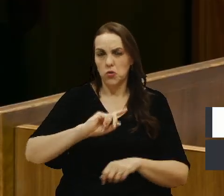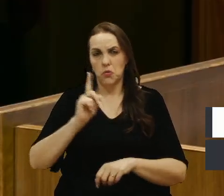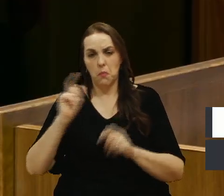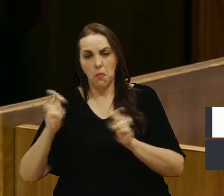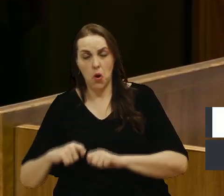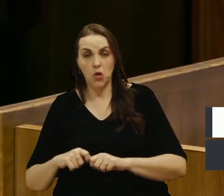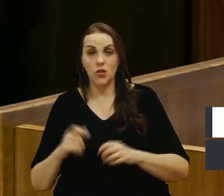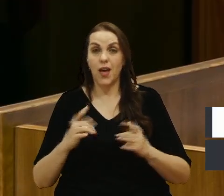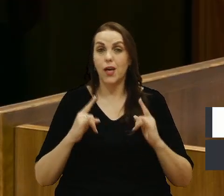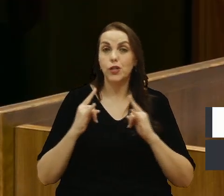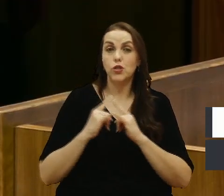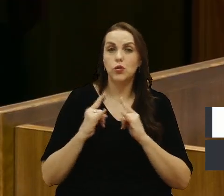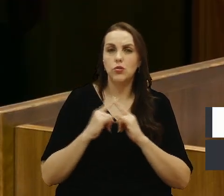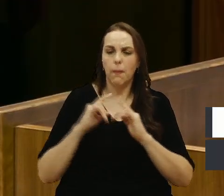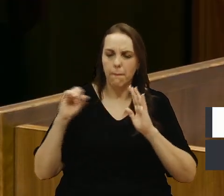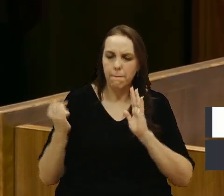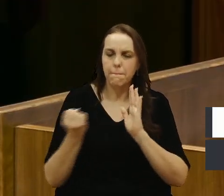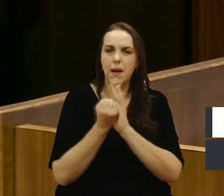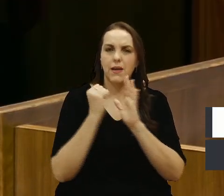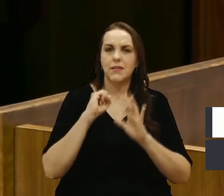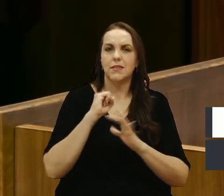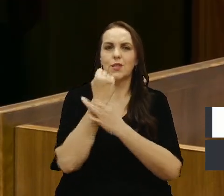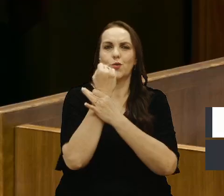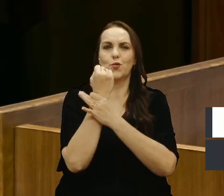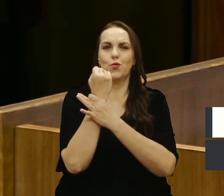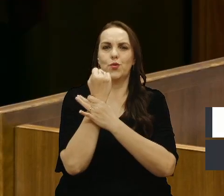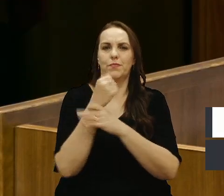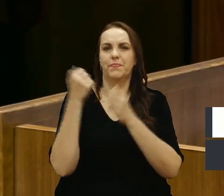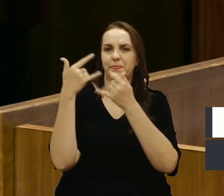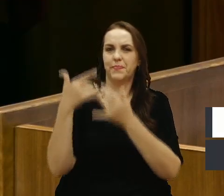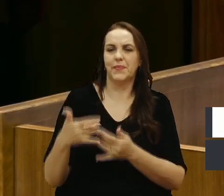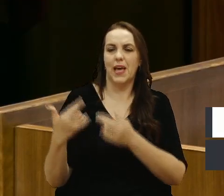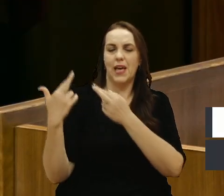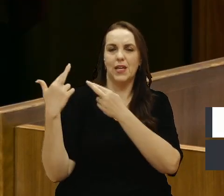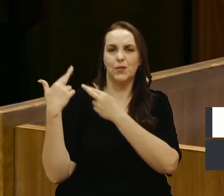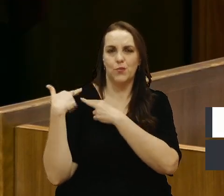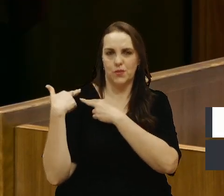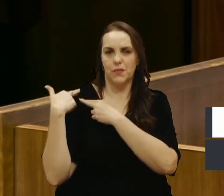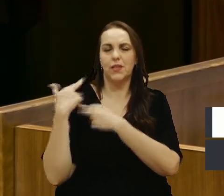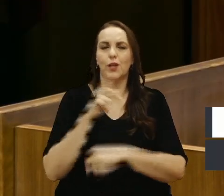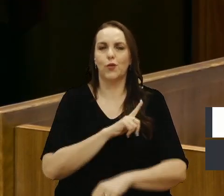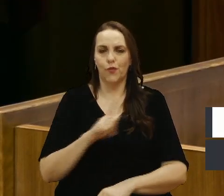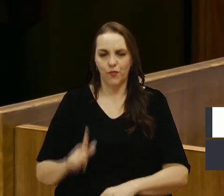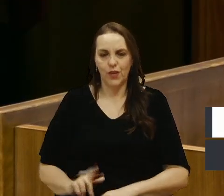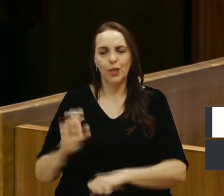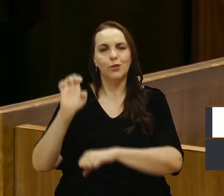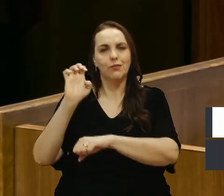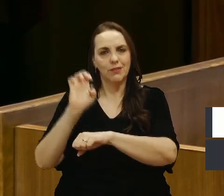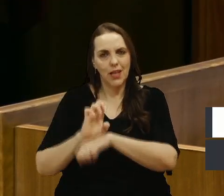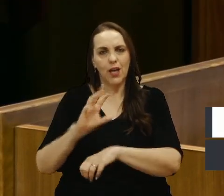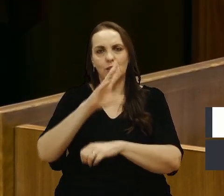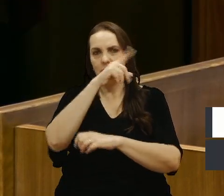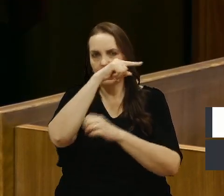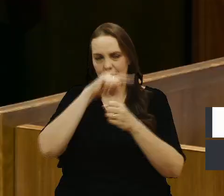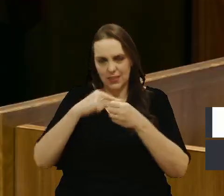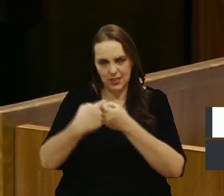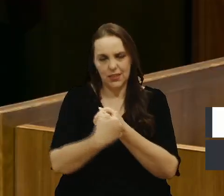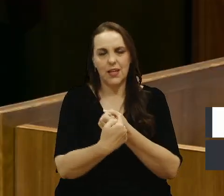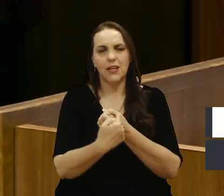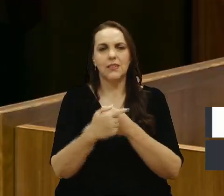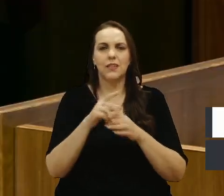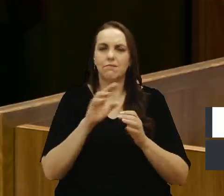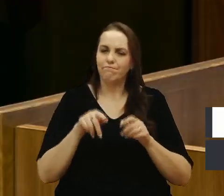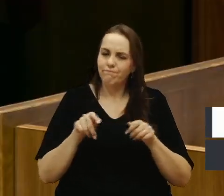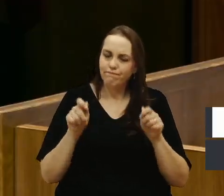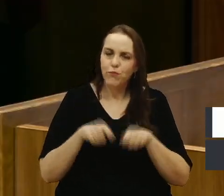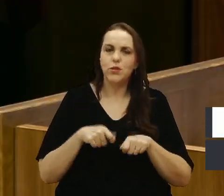construir um marco regulatório seguro, definir responsabilidades entre União, Estados e municípios e criar mecanismos claros para garantir a boa